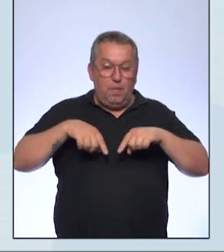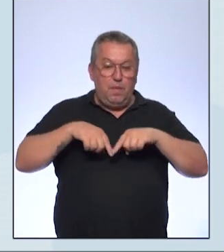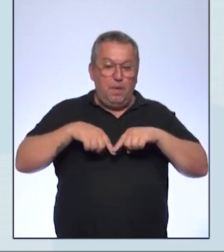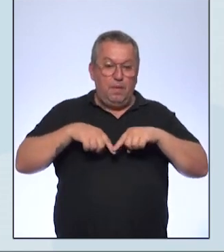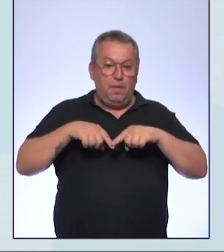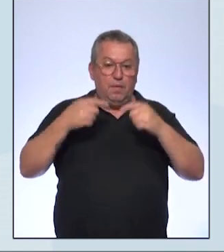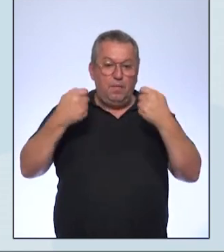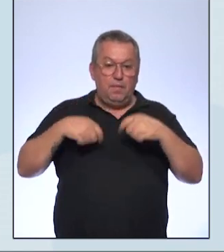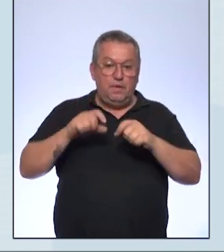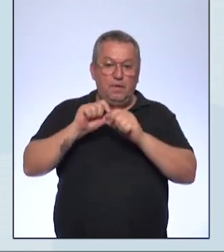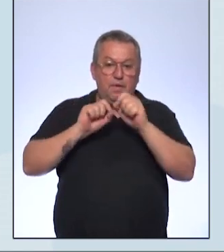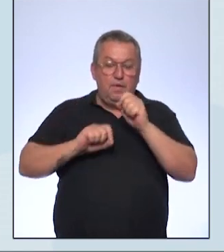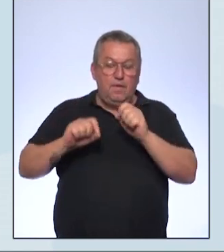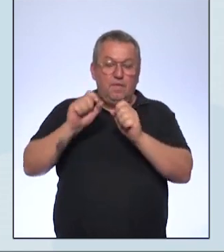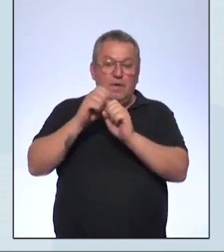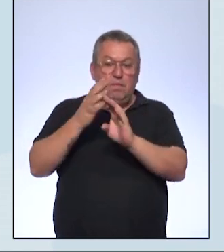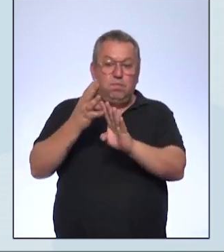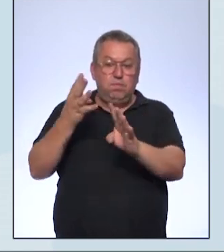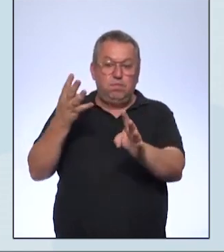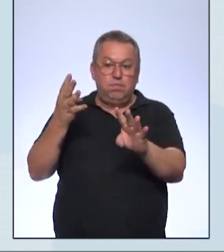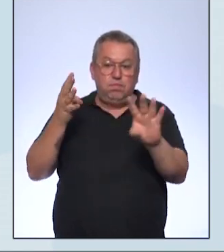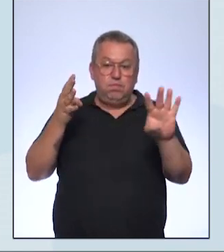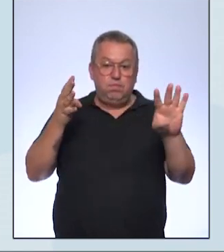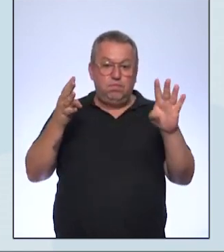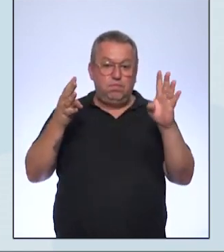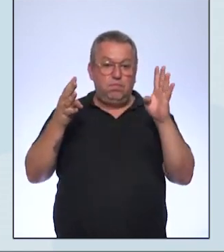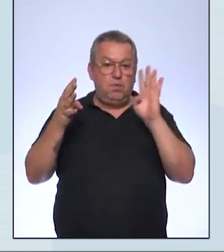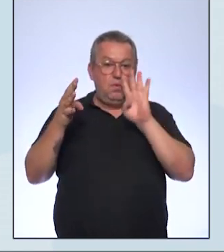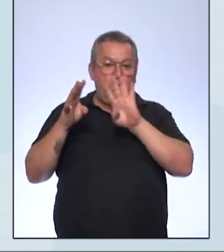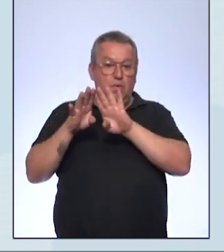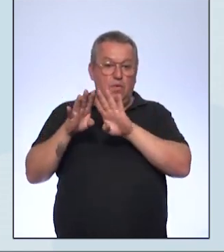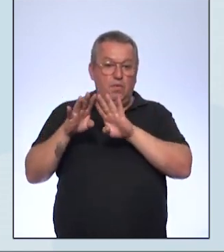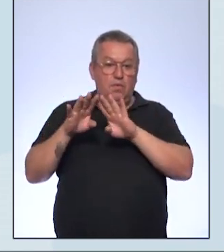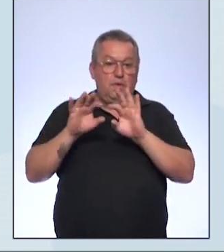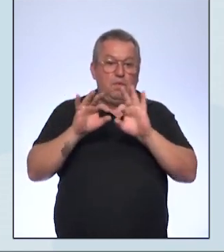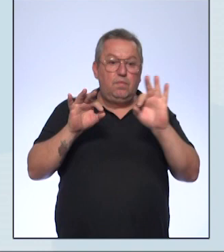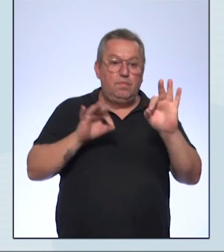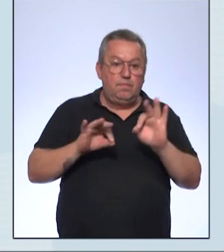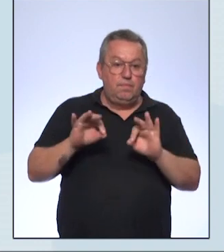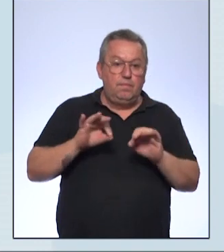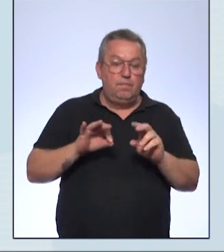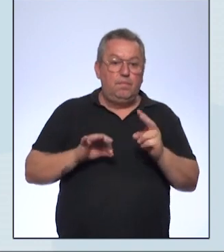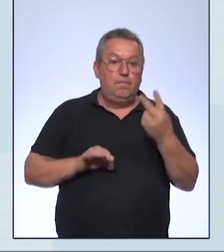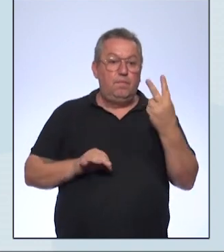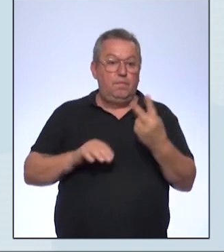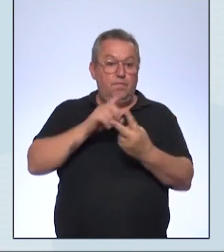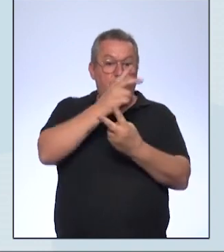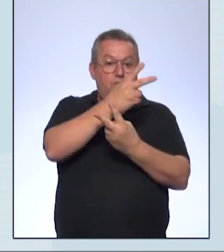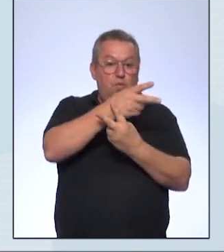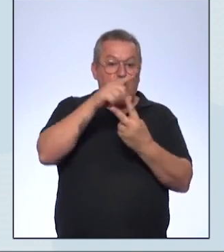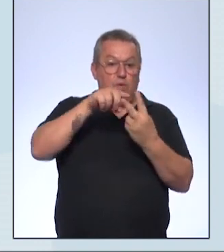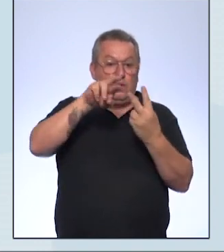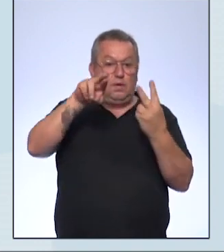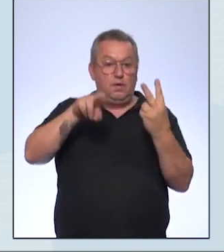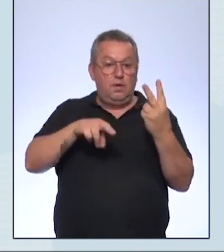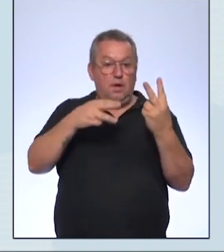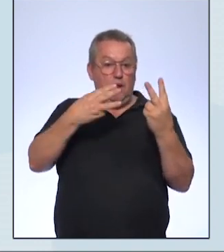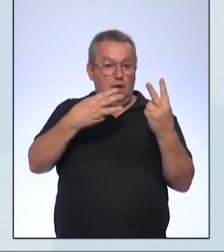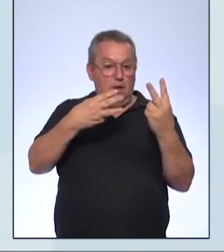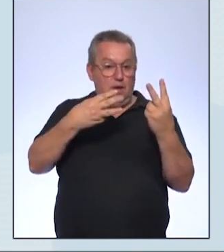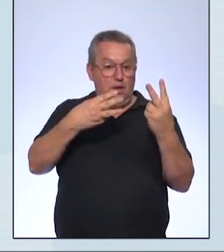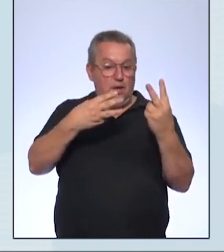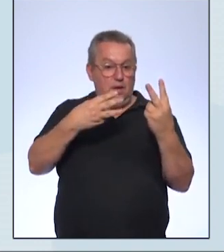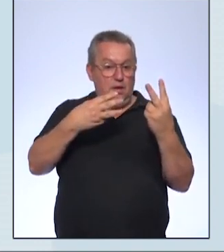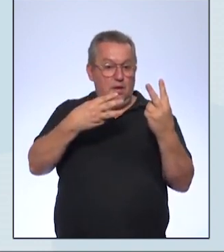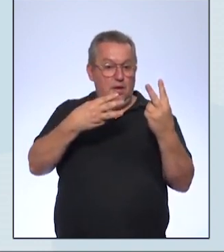e preciso cercá-lo. As medidas do terreno são 2 raiz de 3 metros